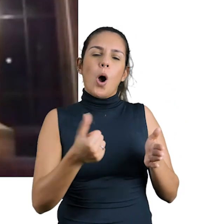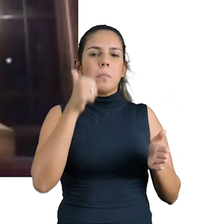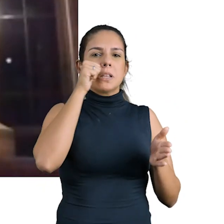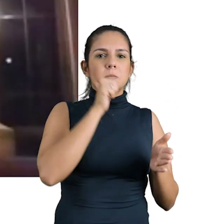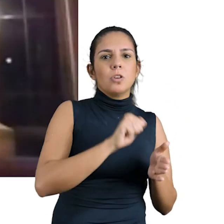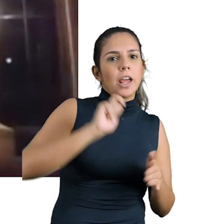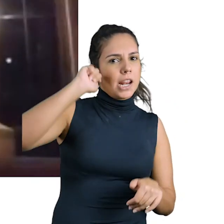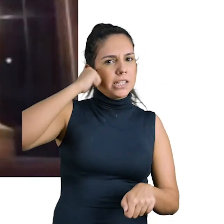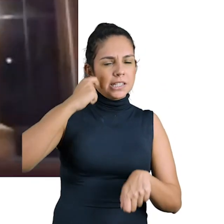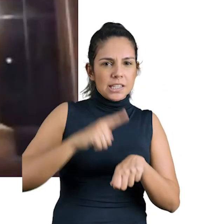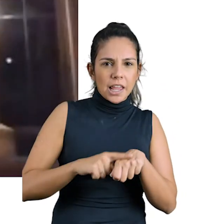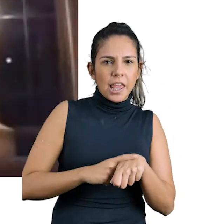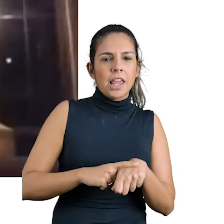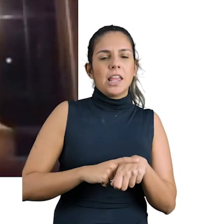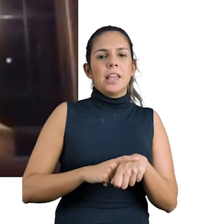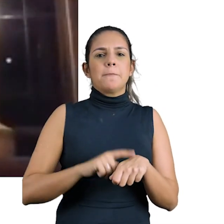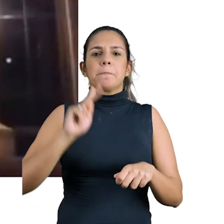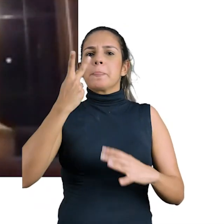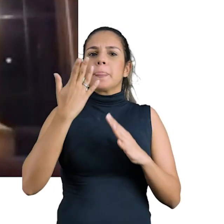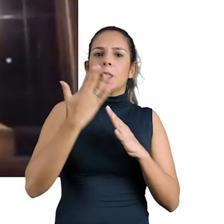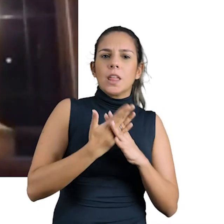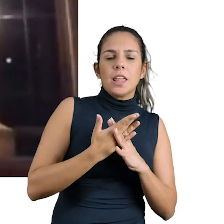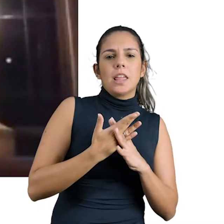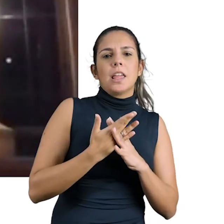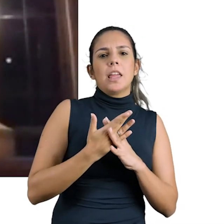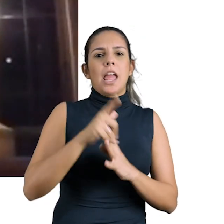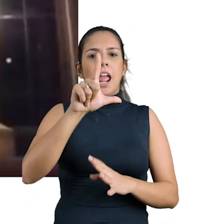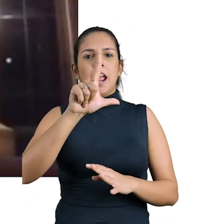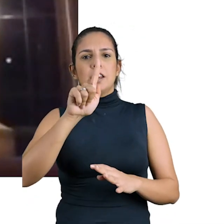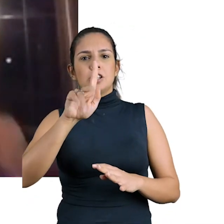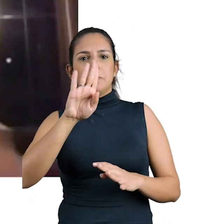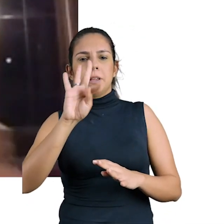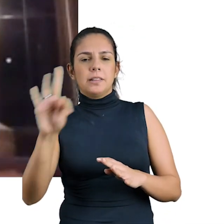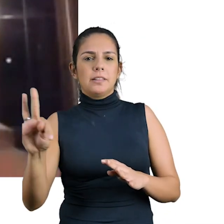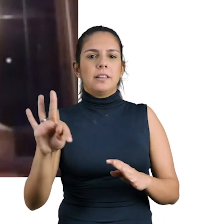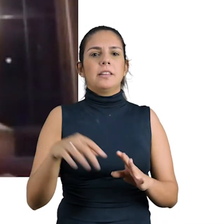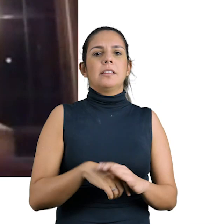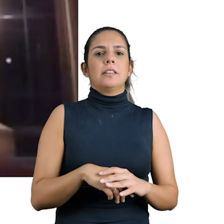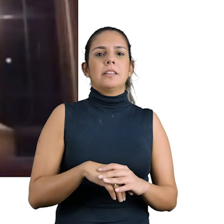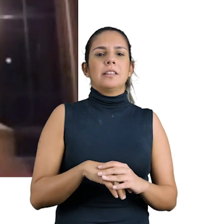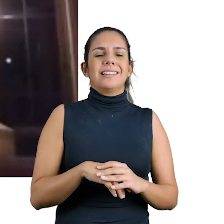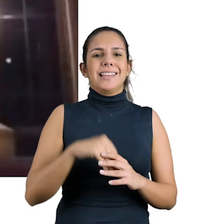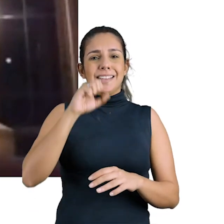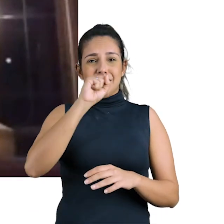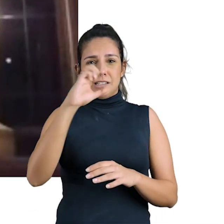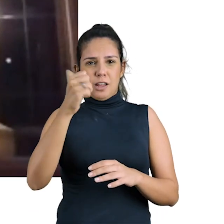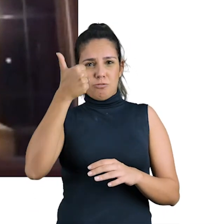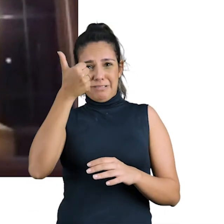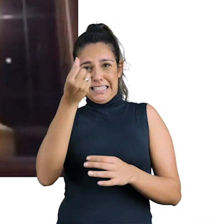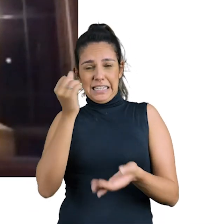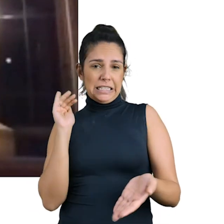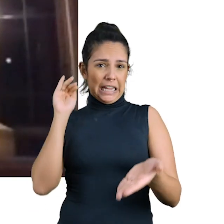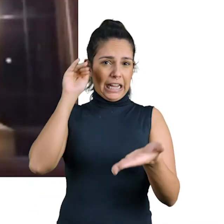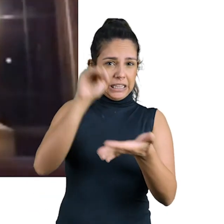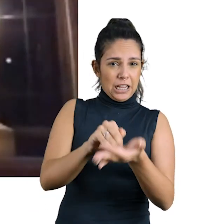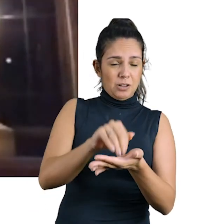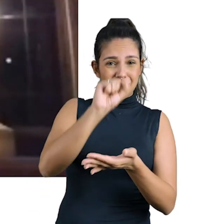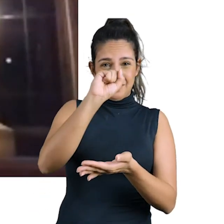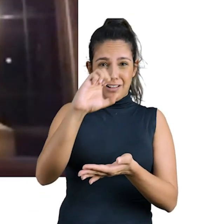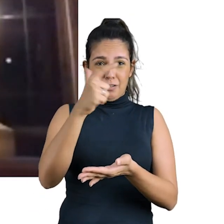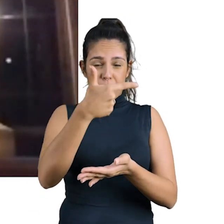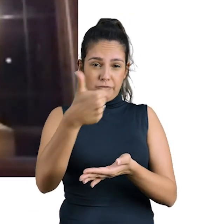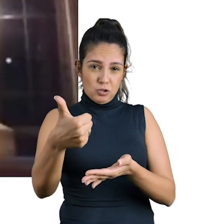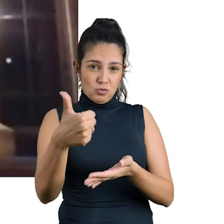mulheres, também gays, LGBTQI+, desde o século XVI até o século